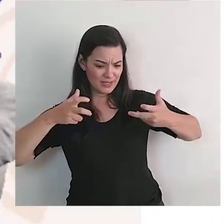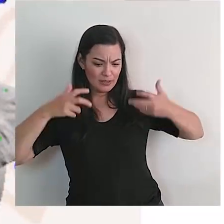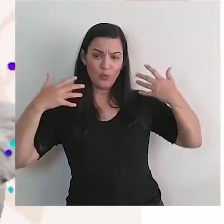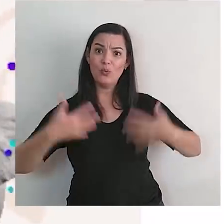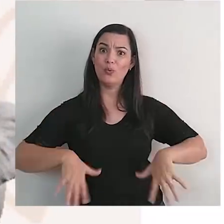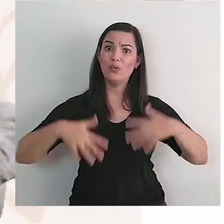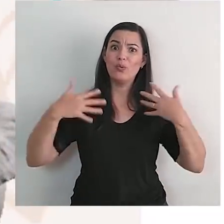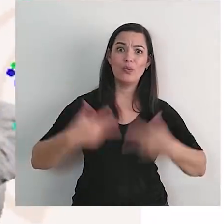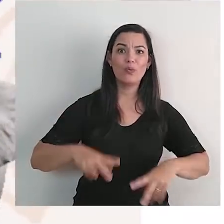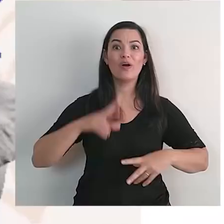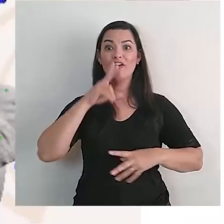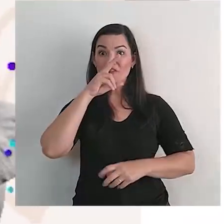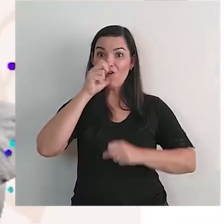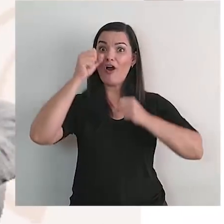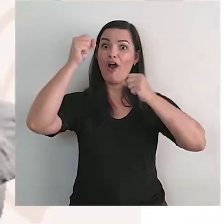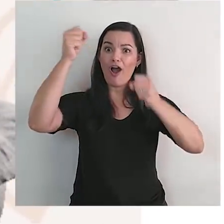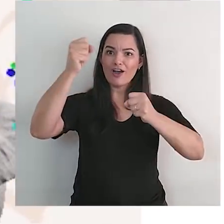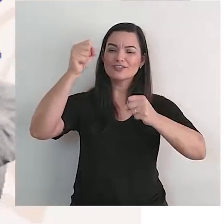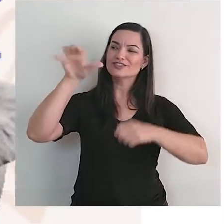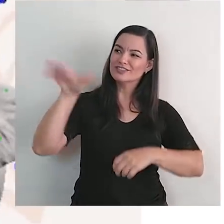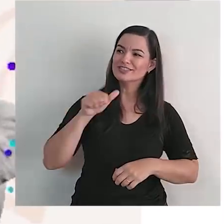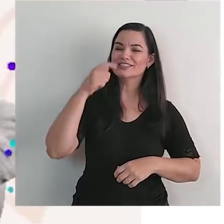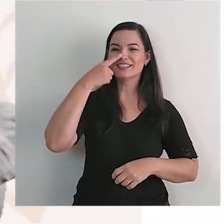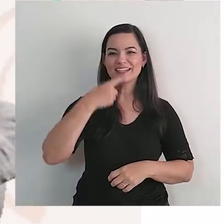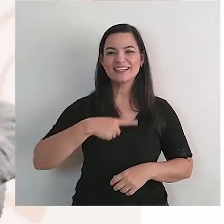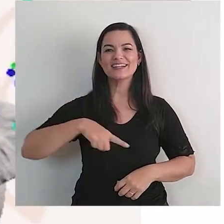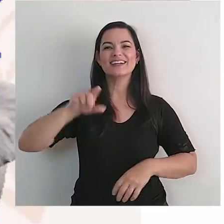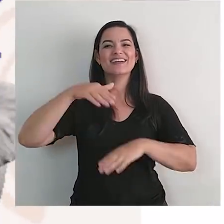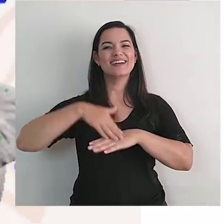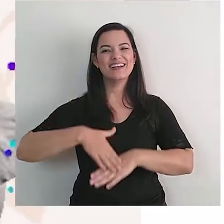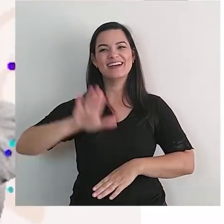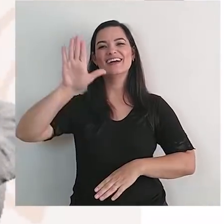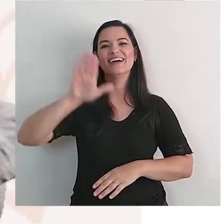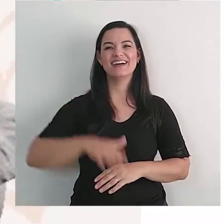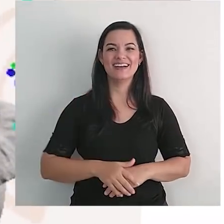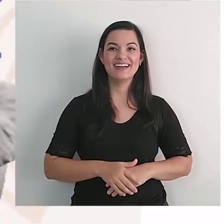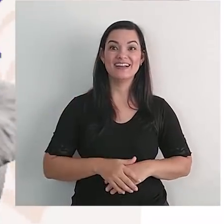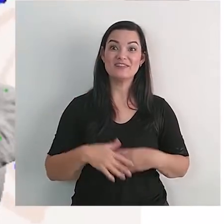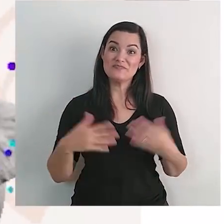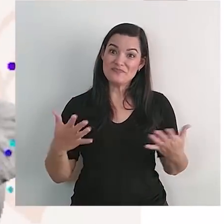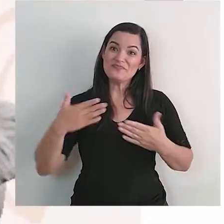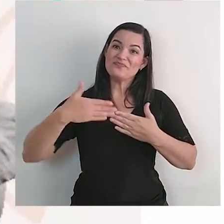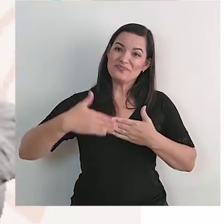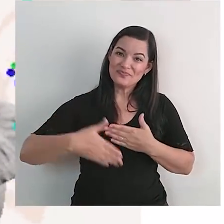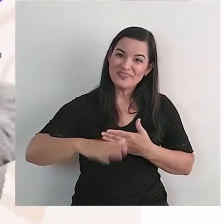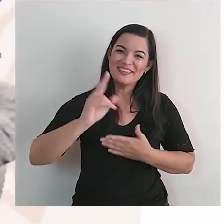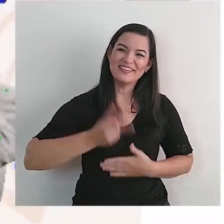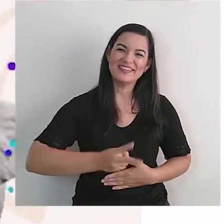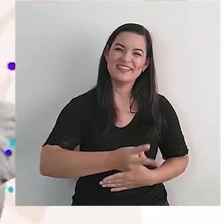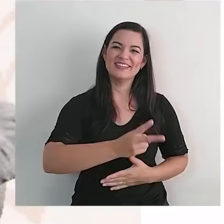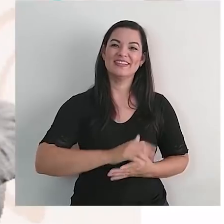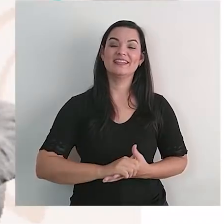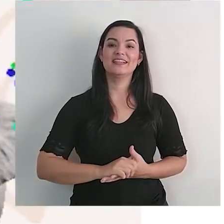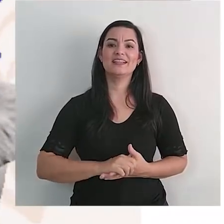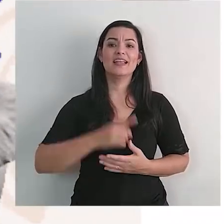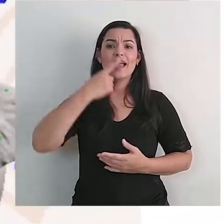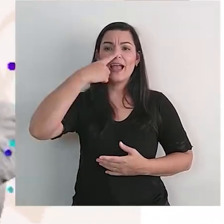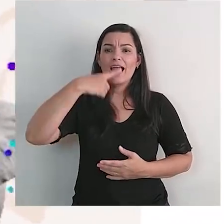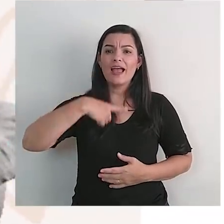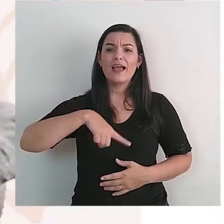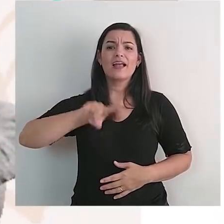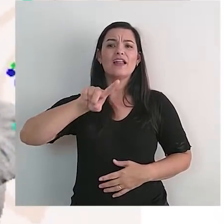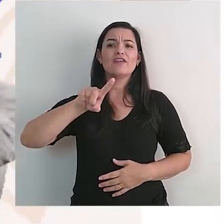teia resistiu, foram chamar outro elefante. E por aí vai.